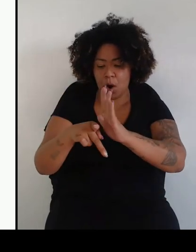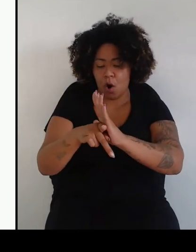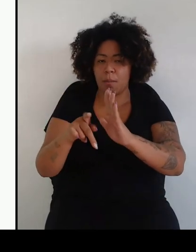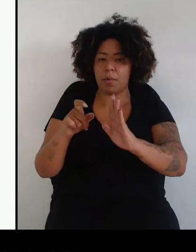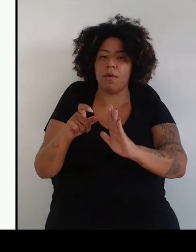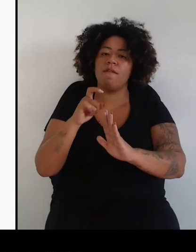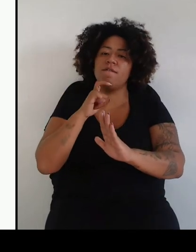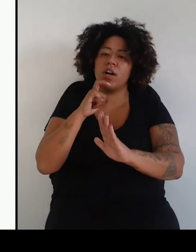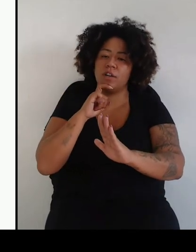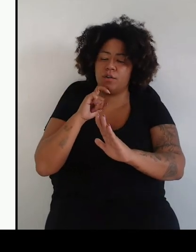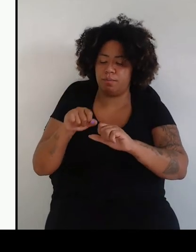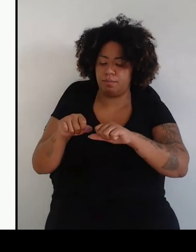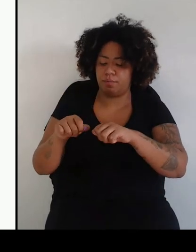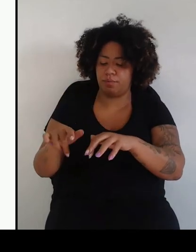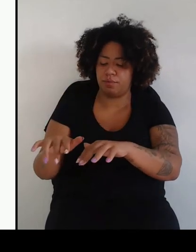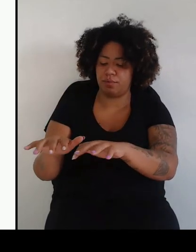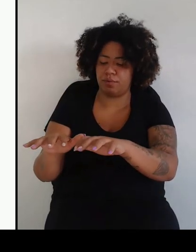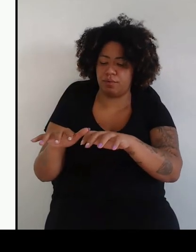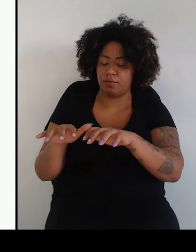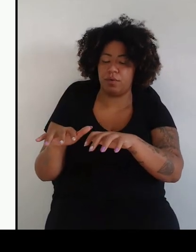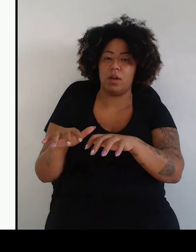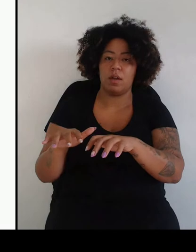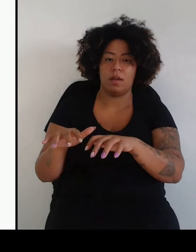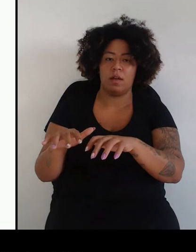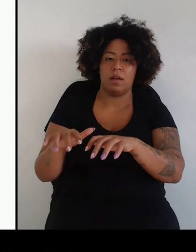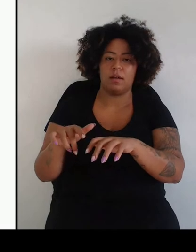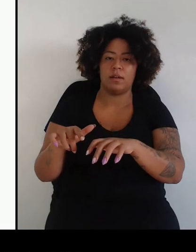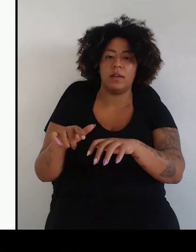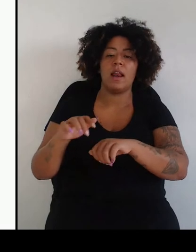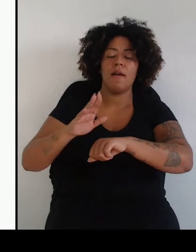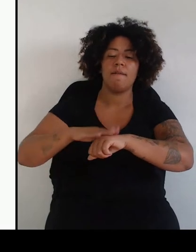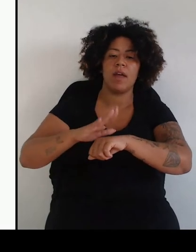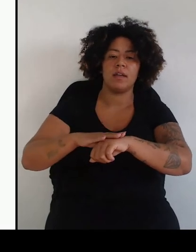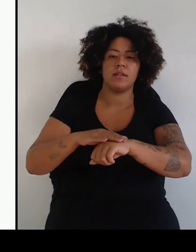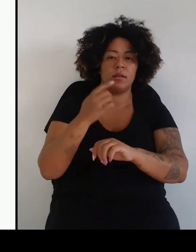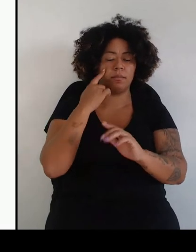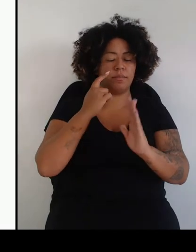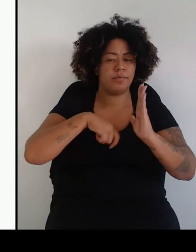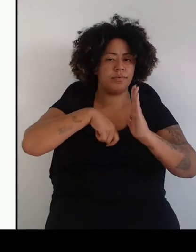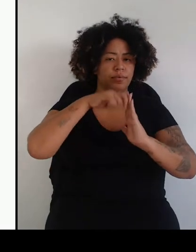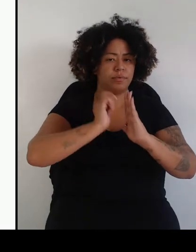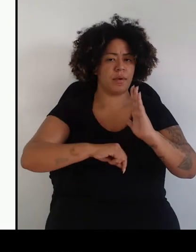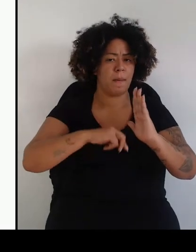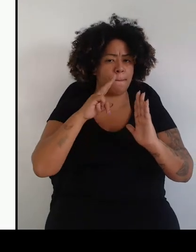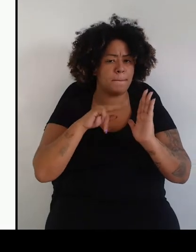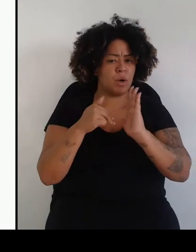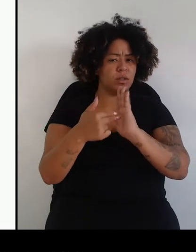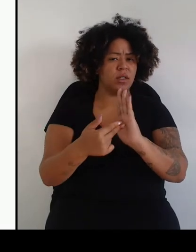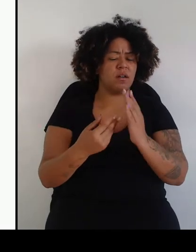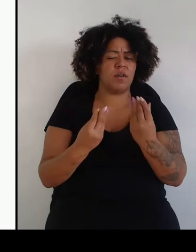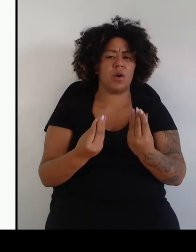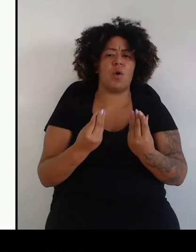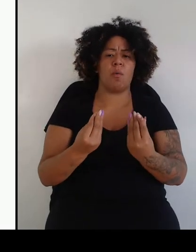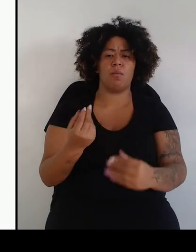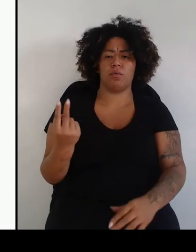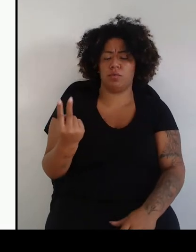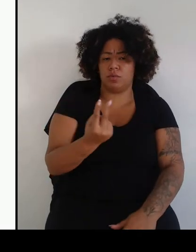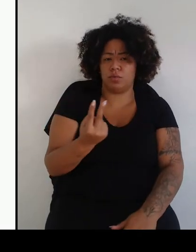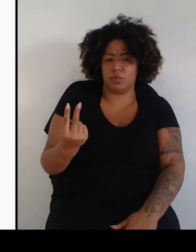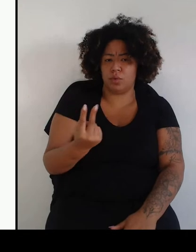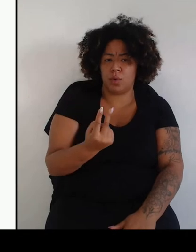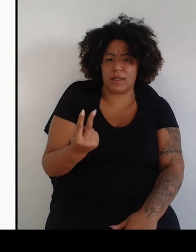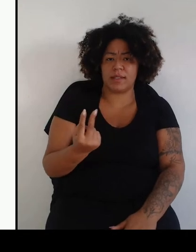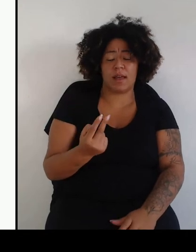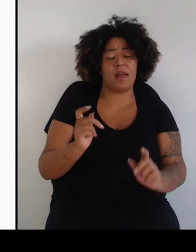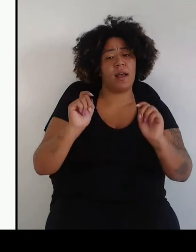são pinturas que mostram o que bacon descreve como duas figuras entrelaçadas que